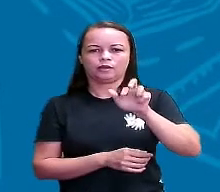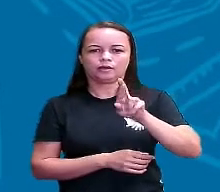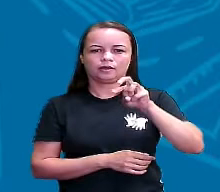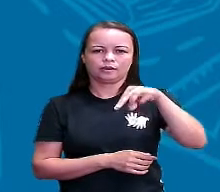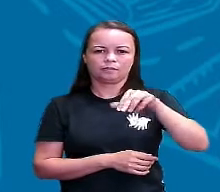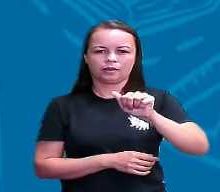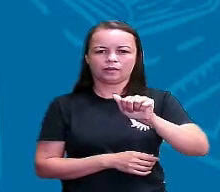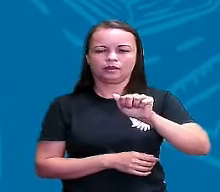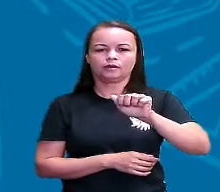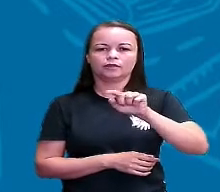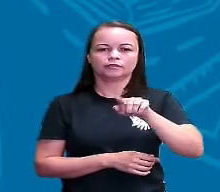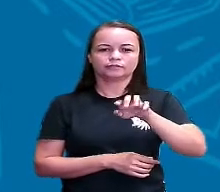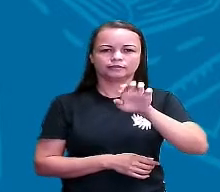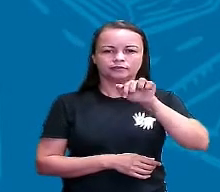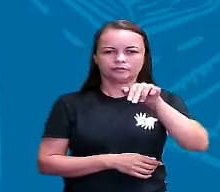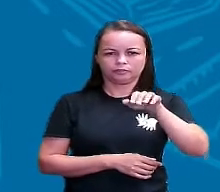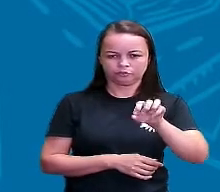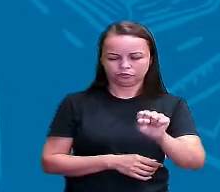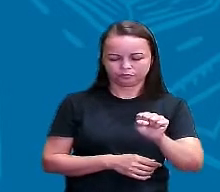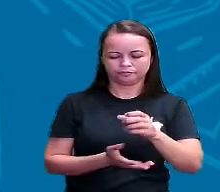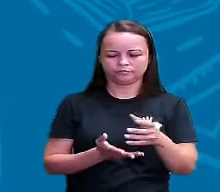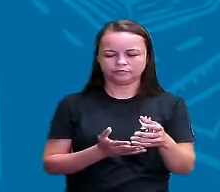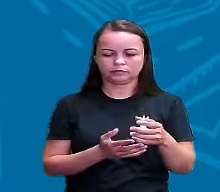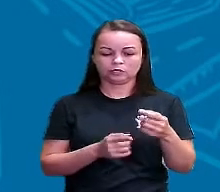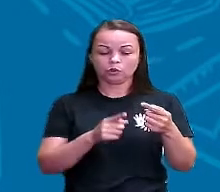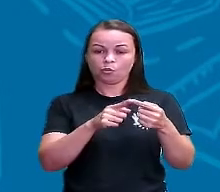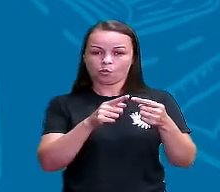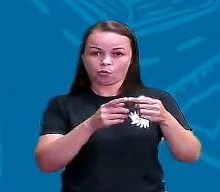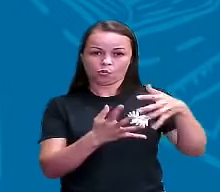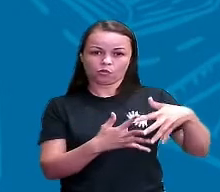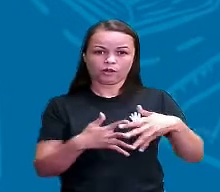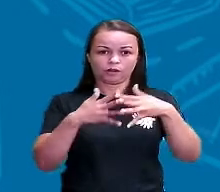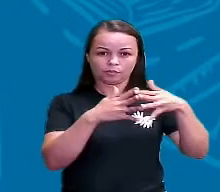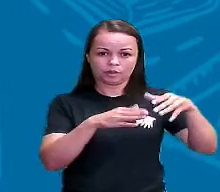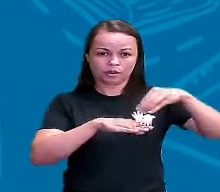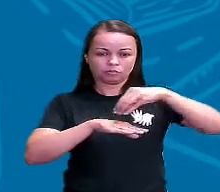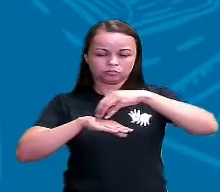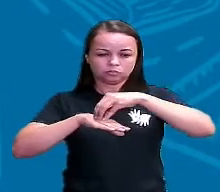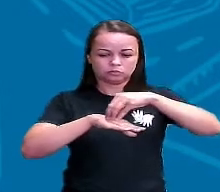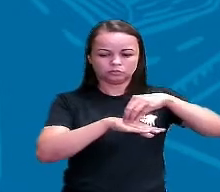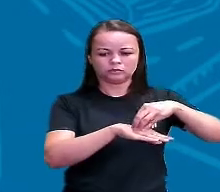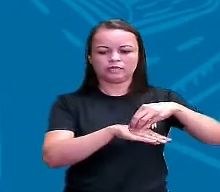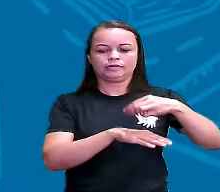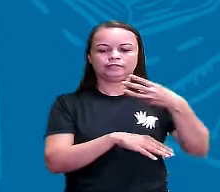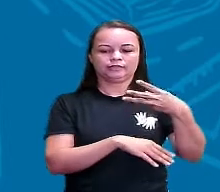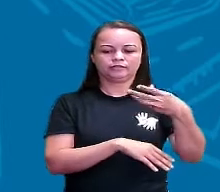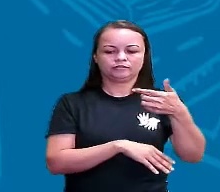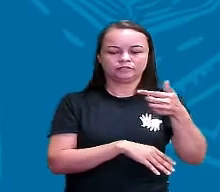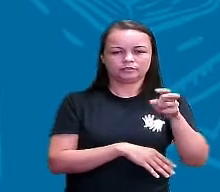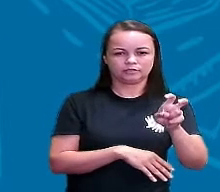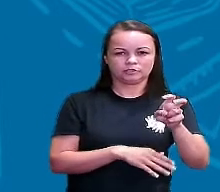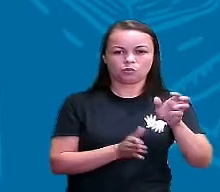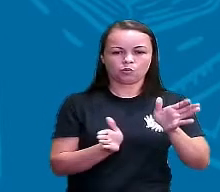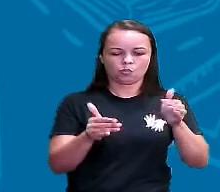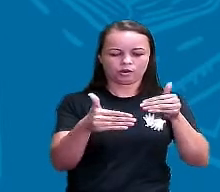um deles transporta 325 caixas de frutas por dia. O outro